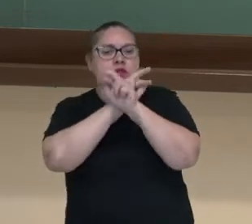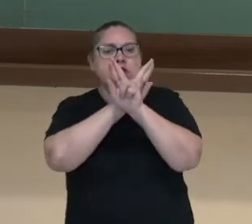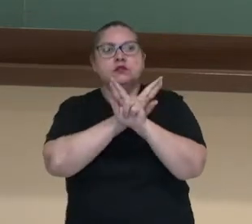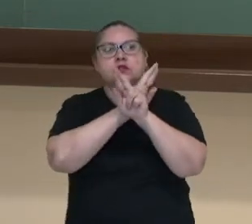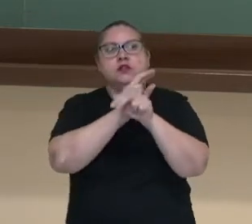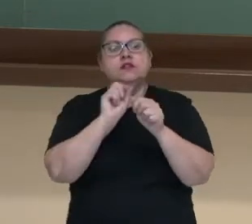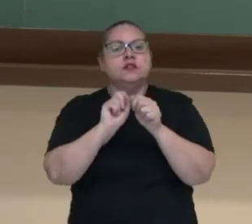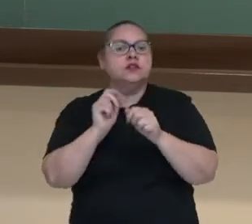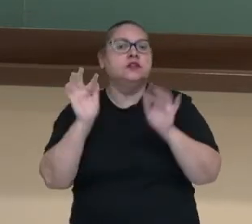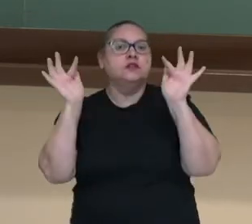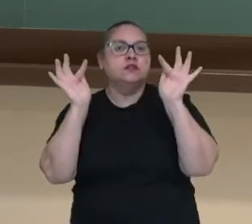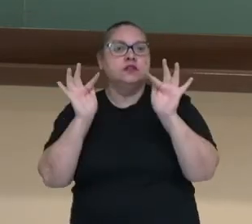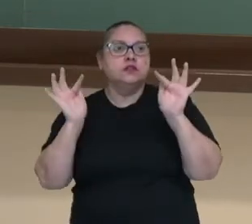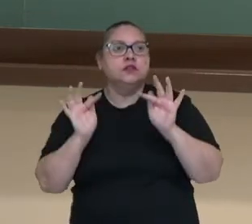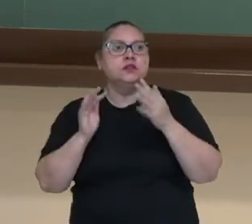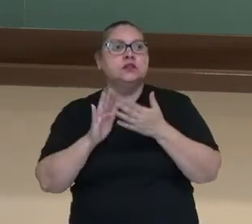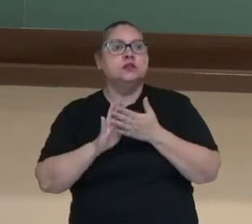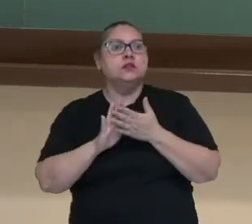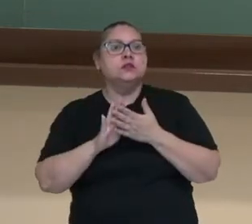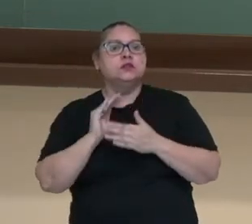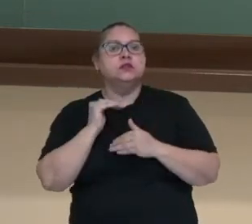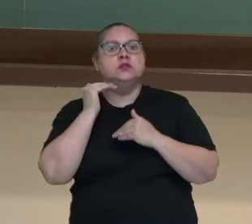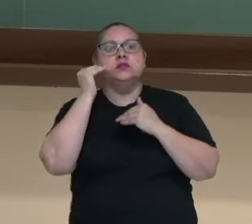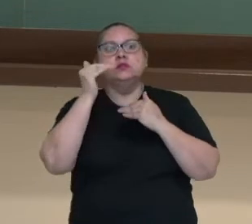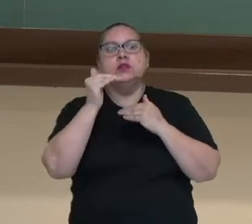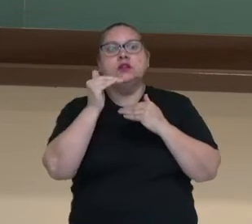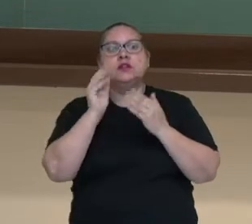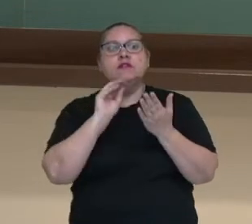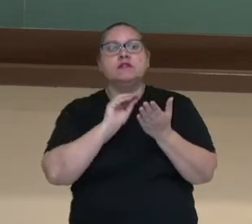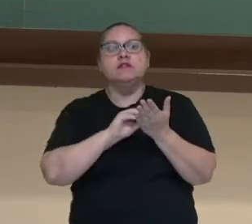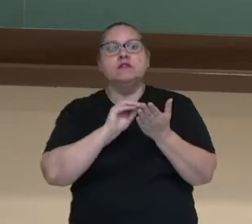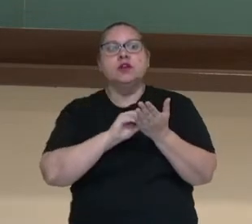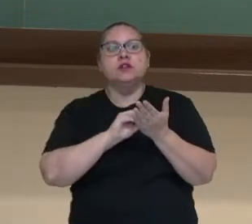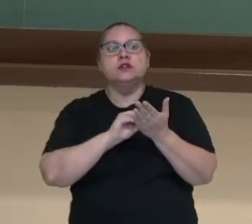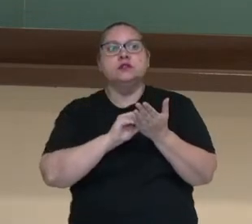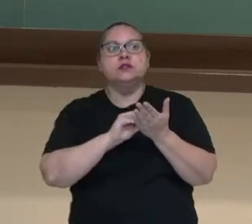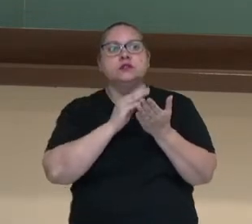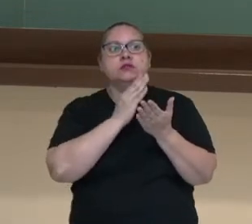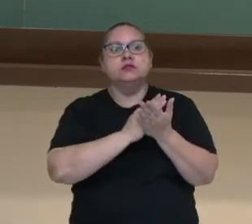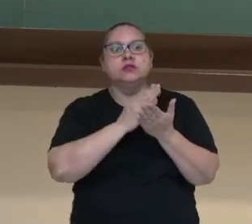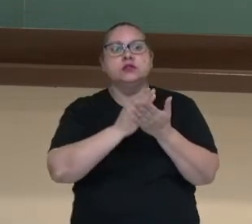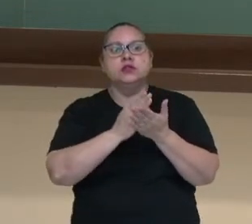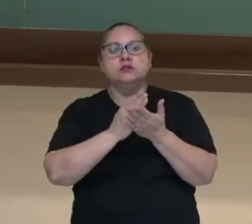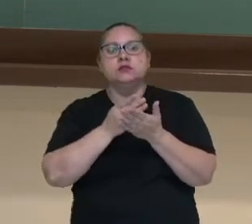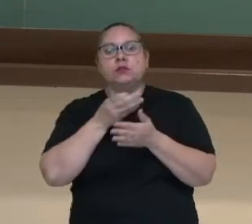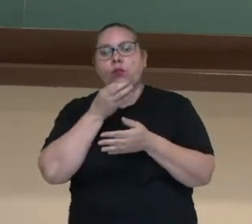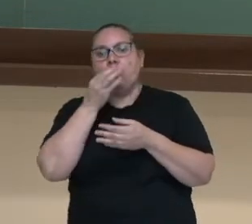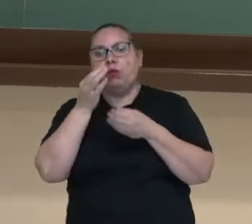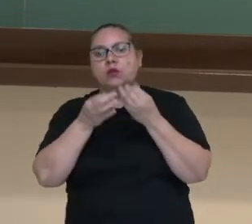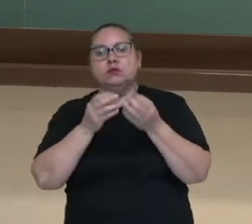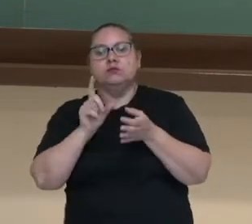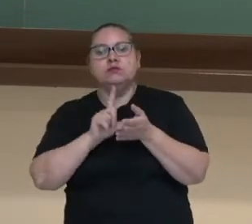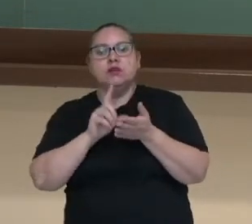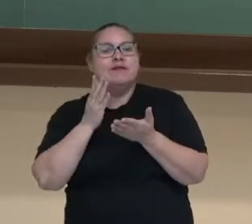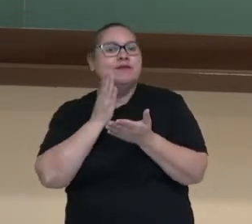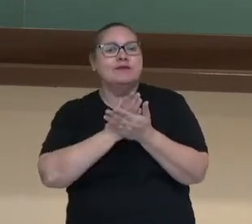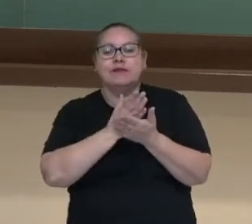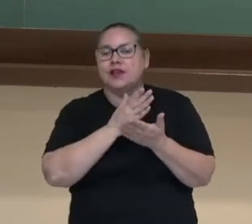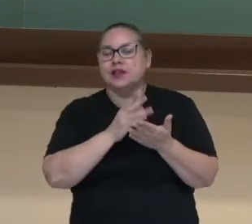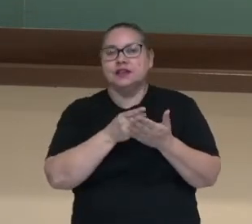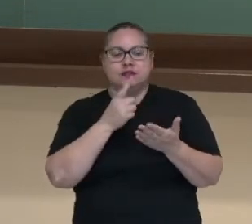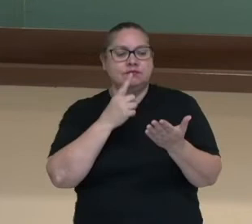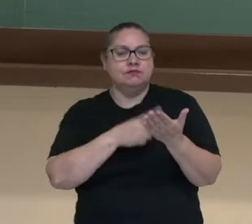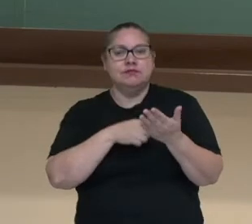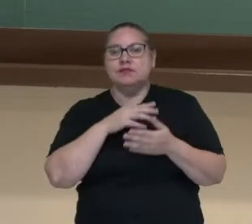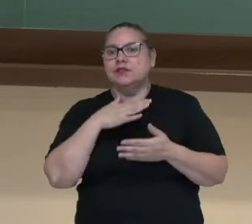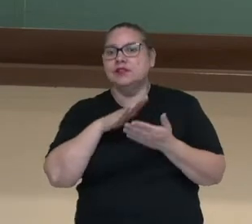para fazê-la feliz. Além da ausência do quê? Das marcas de oralidade. Eu não tenho marca nenhuma de